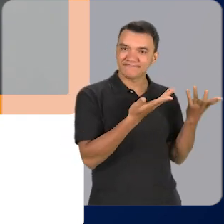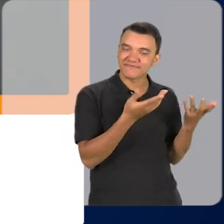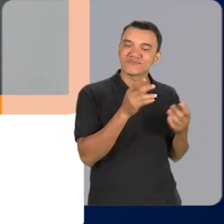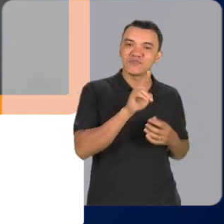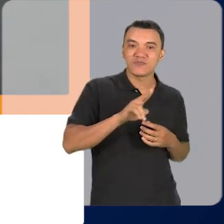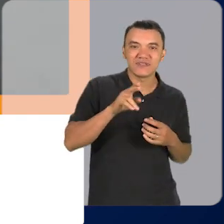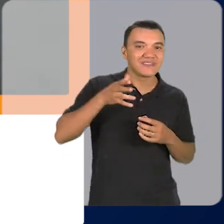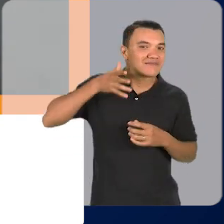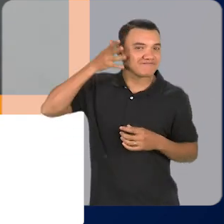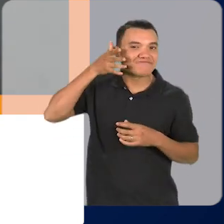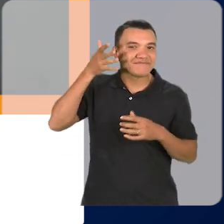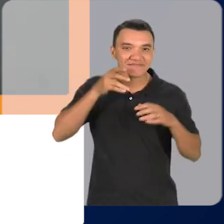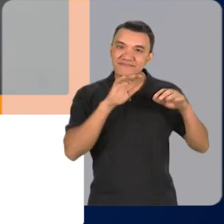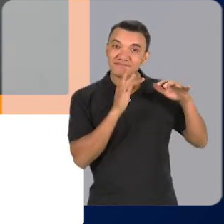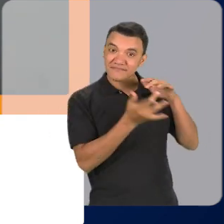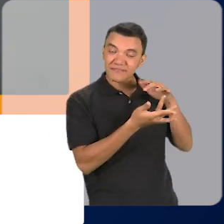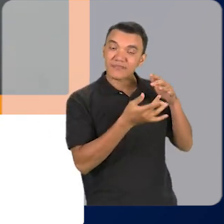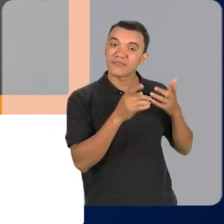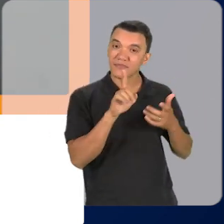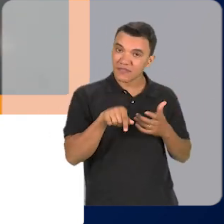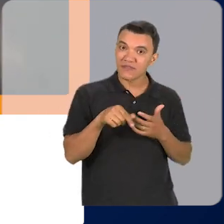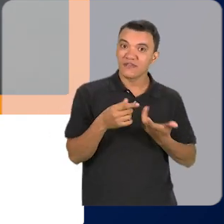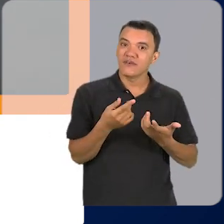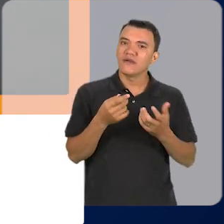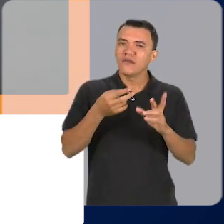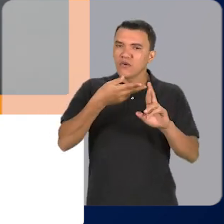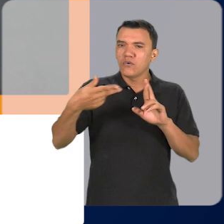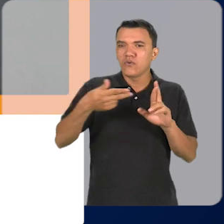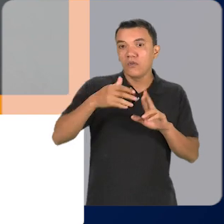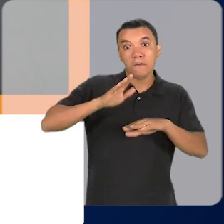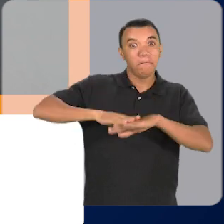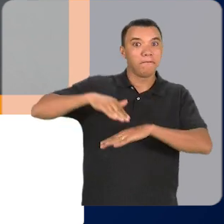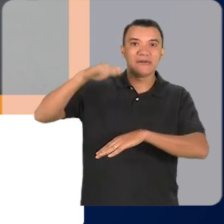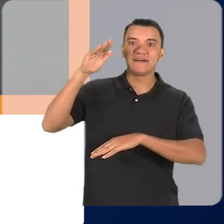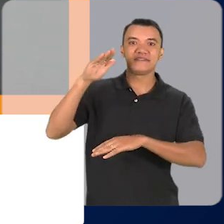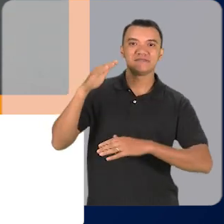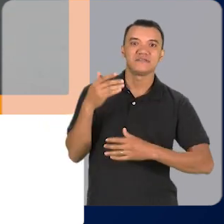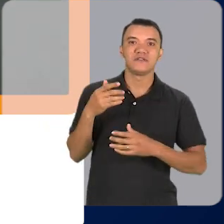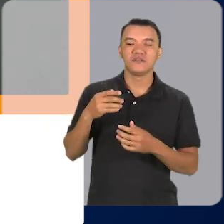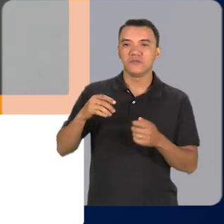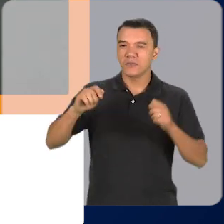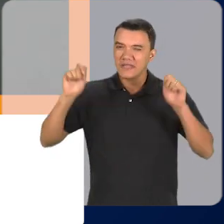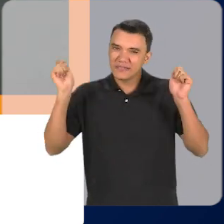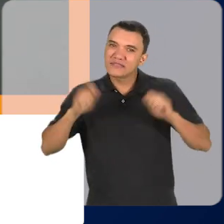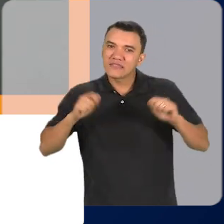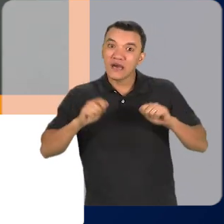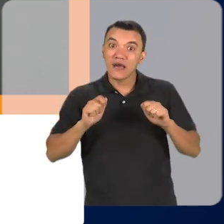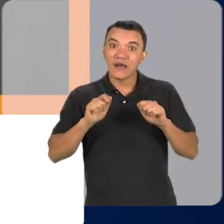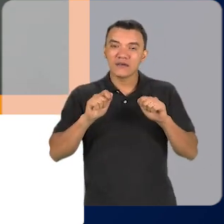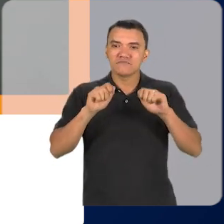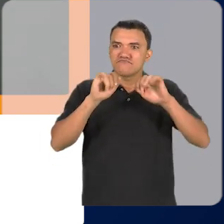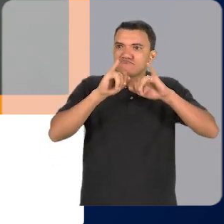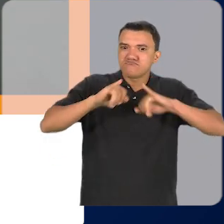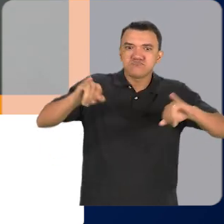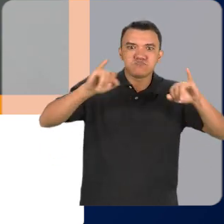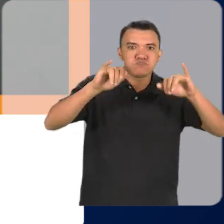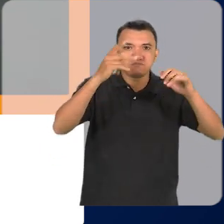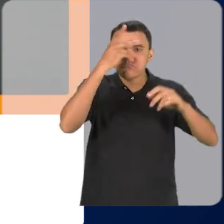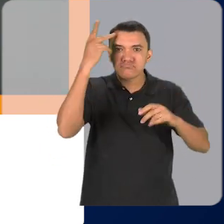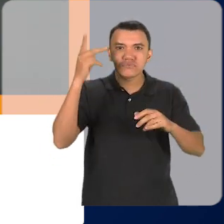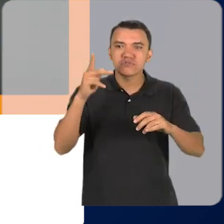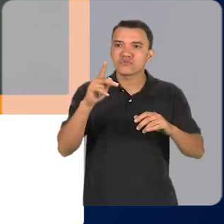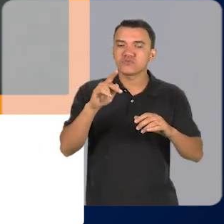ele é um recurso muito maior, porque ele possibilita um alcance de muito mais pessoas. Se alguém